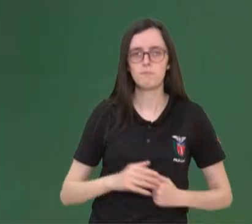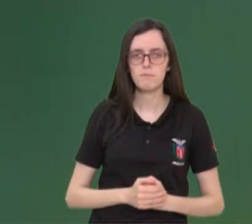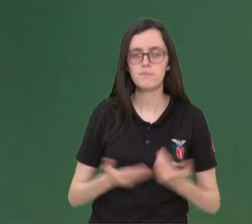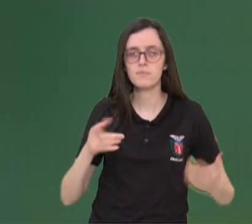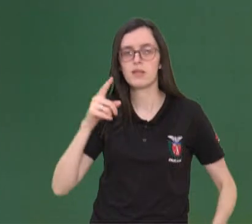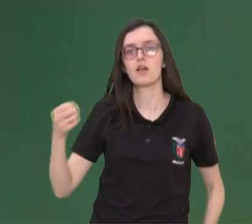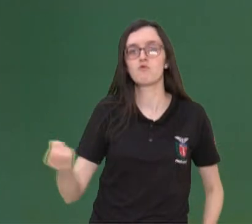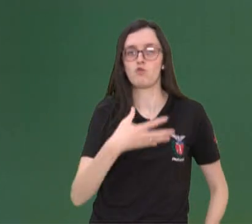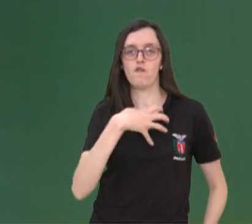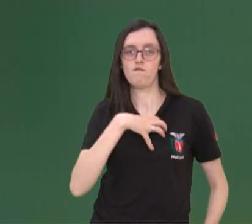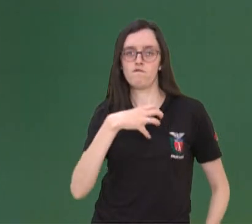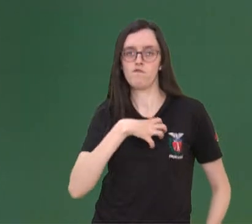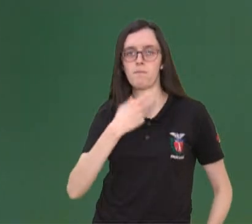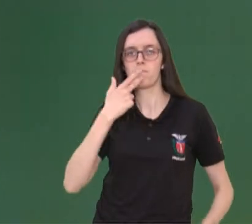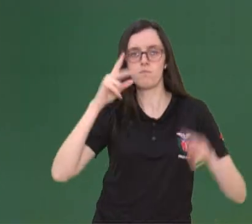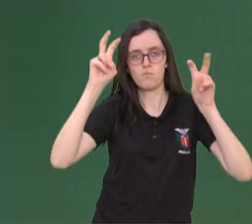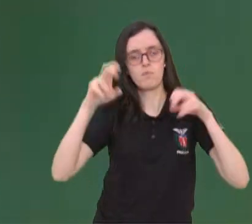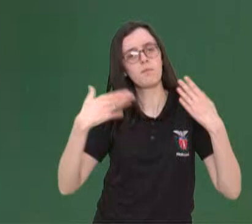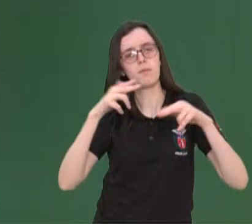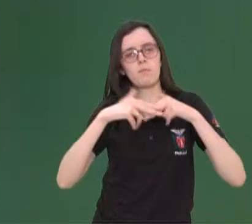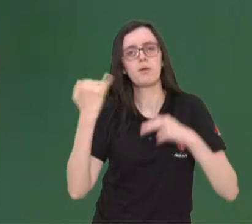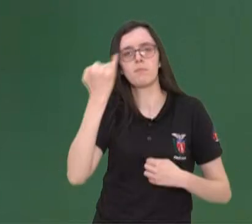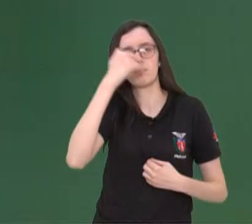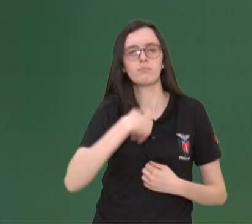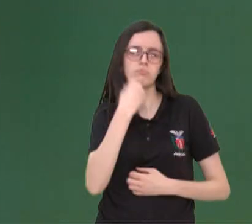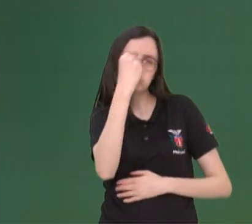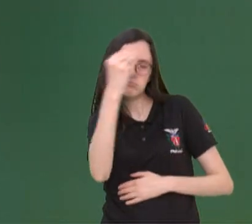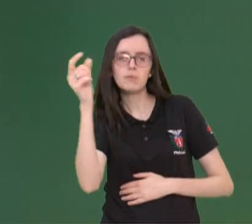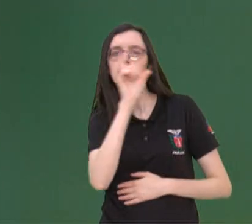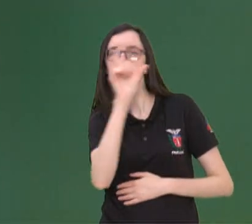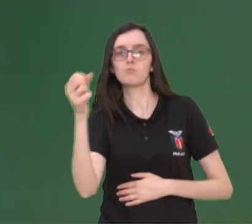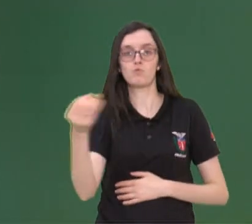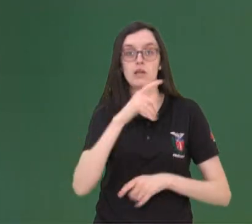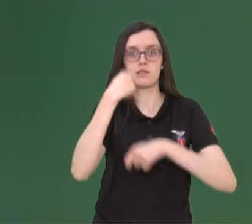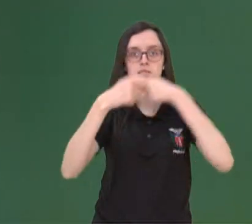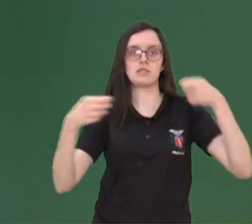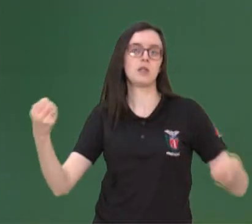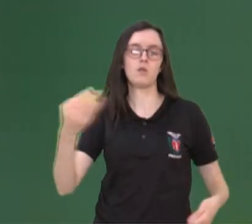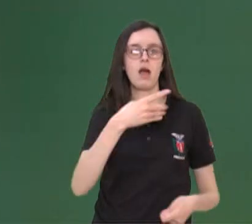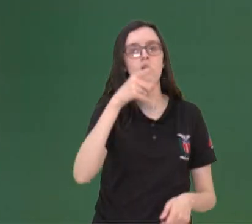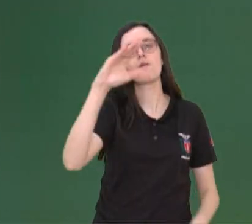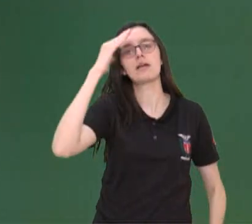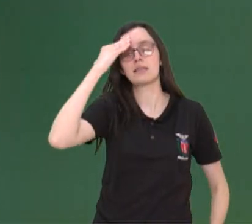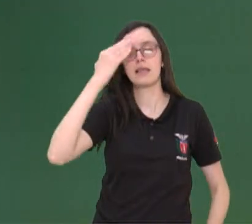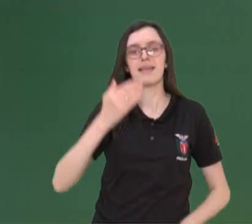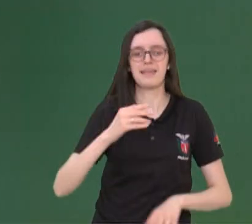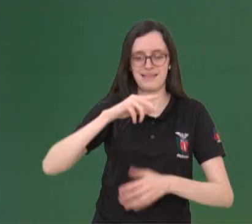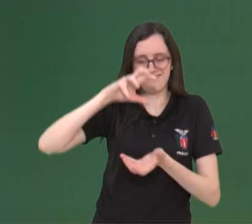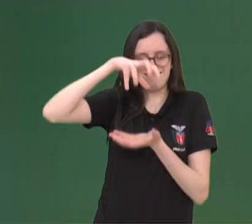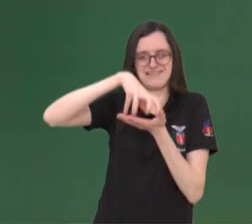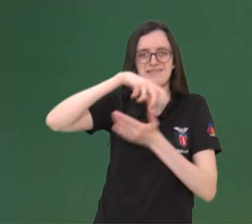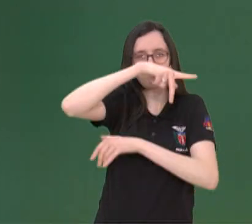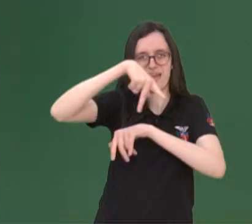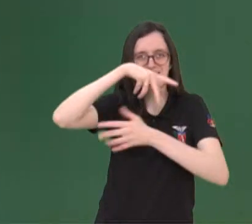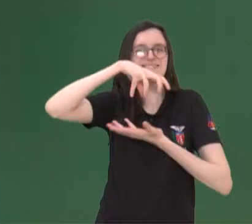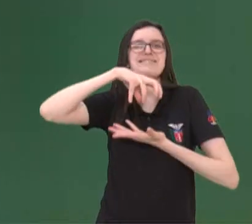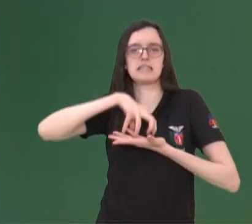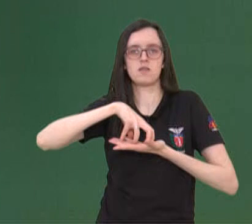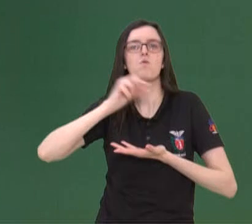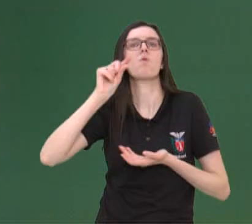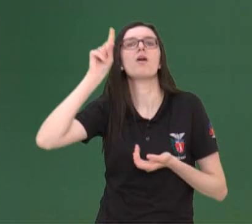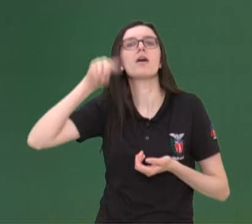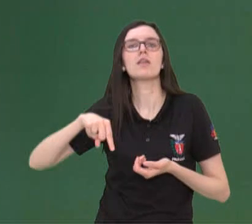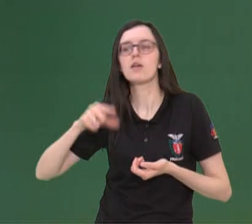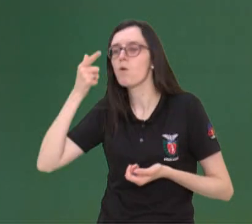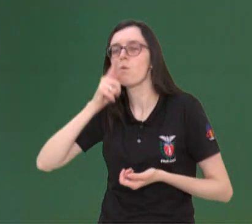Essa é a nova construção. E é por isso que eu fiz questão de colocar. Porque aí você entende que países centrais são aqueles que